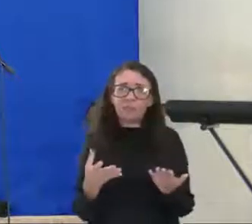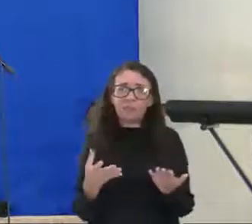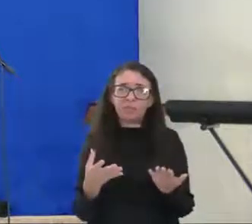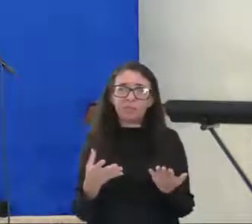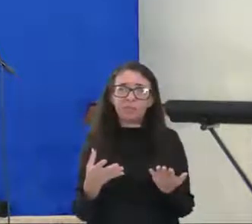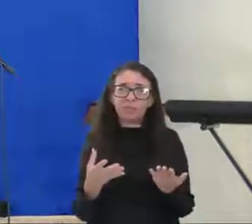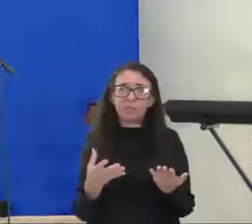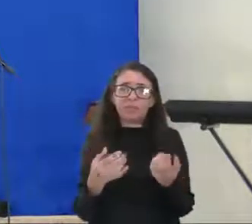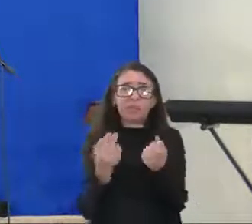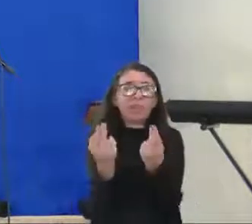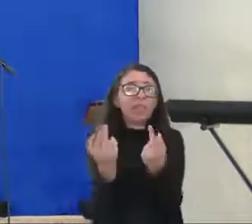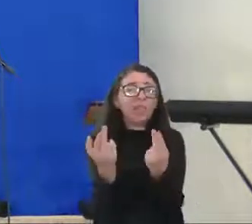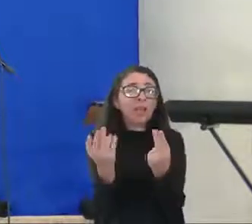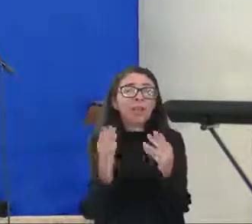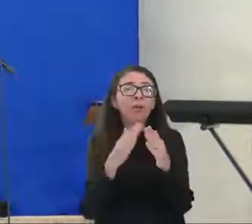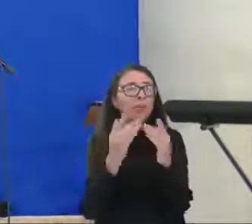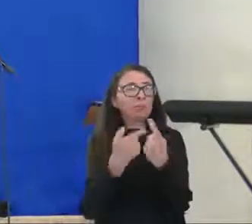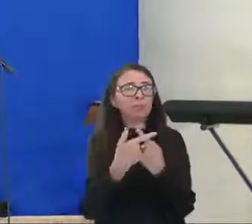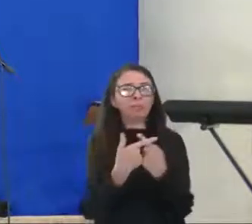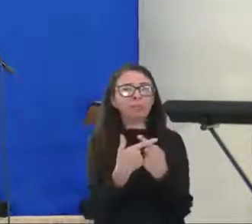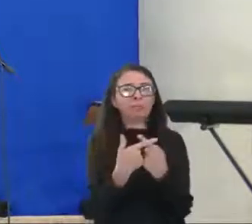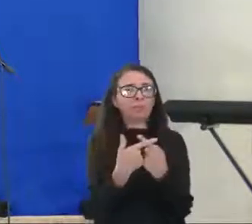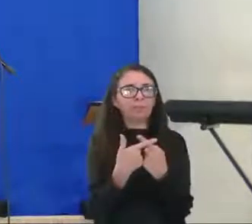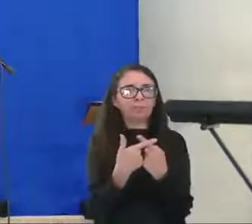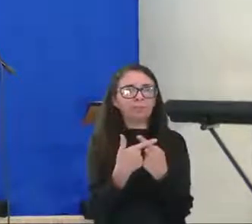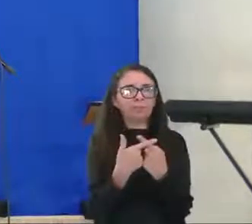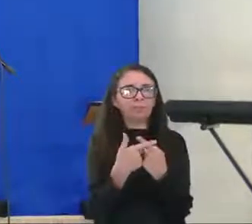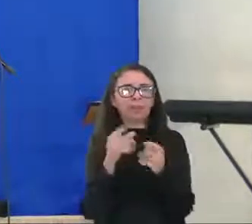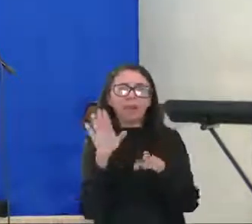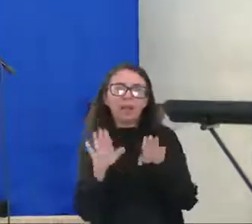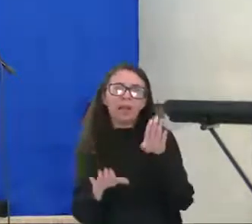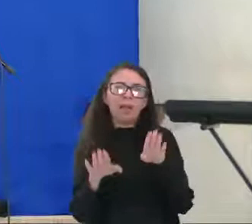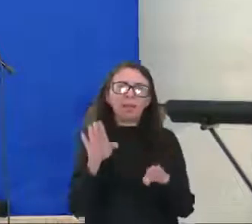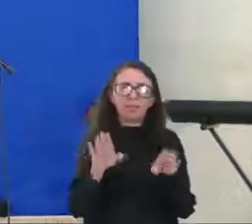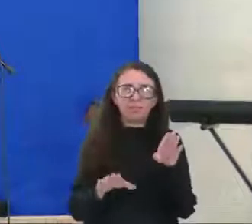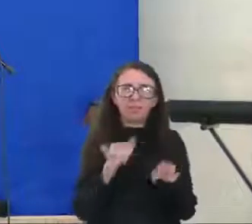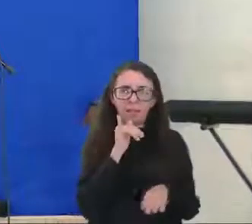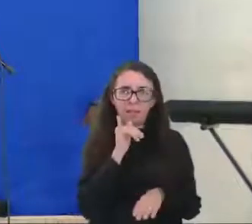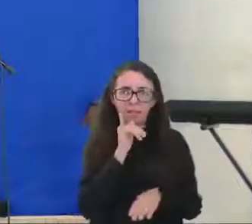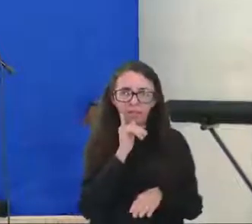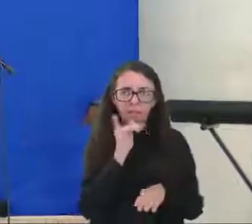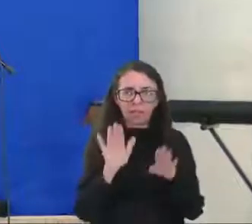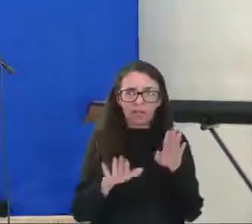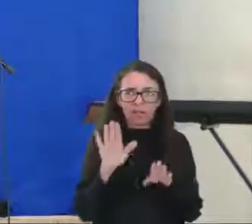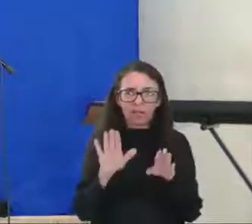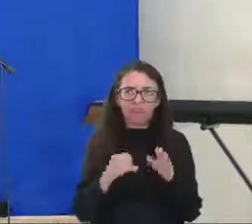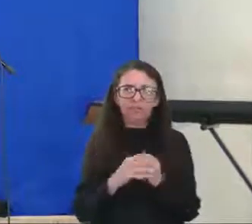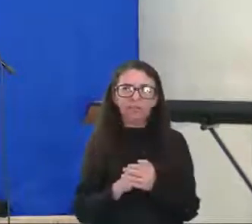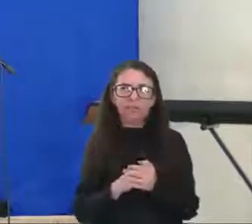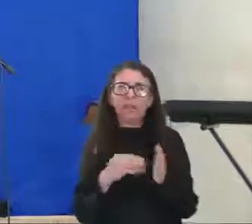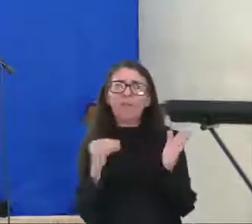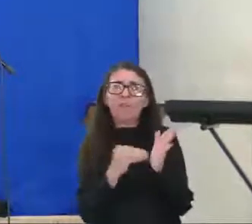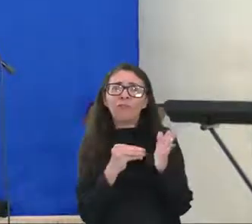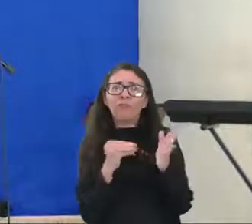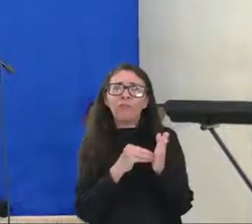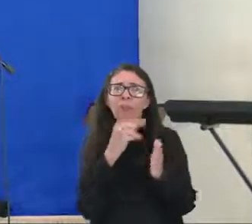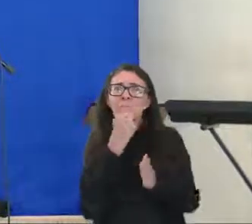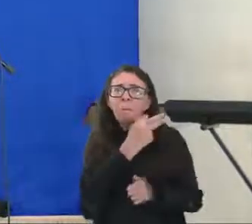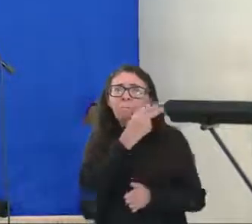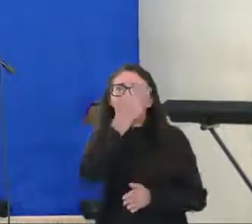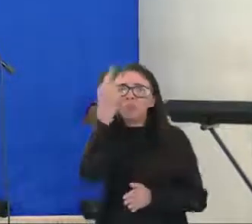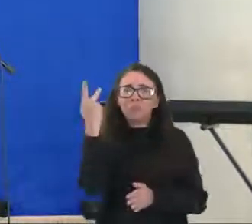Não tem. Não está completo. Então a igreja, o apóstolo Paulo nos estimula